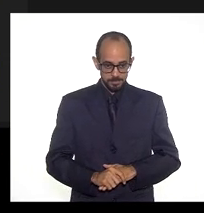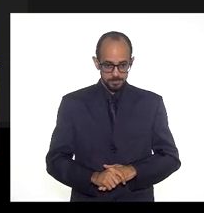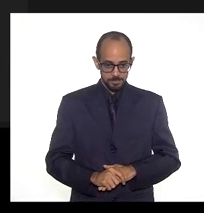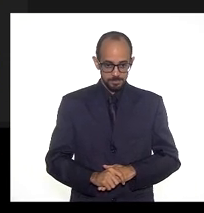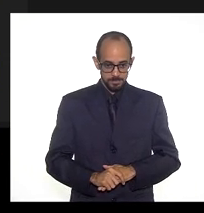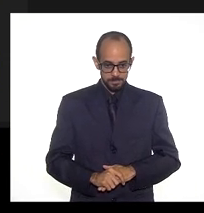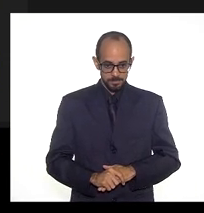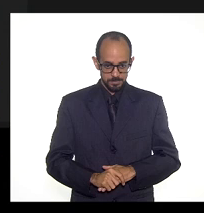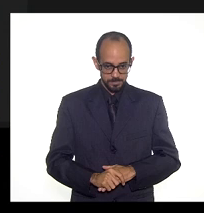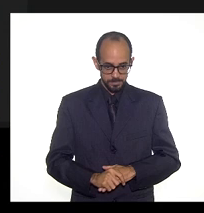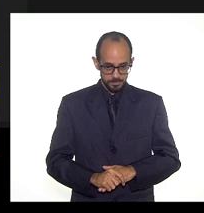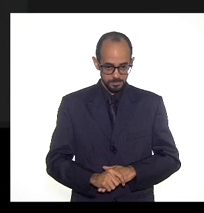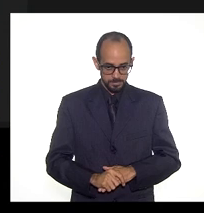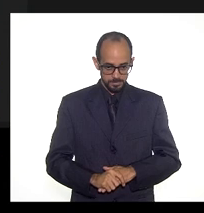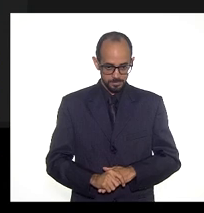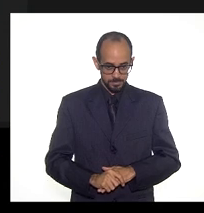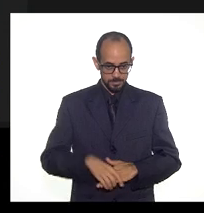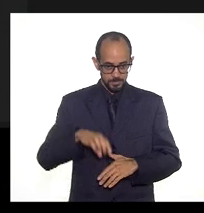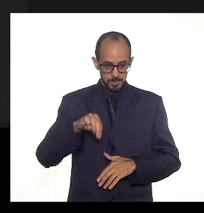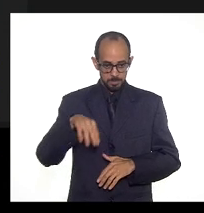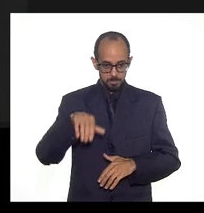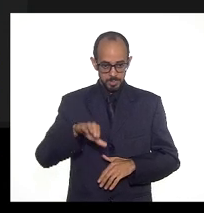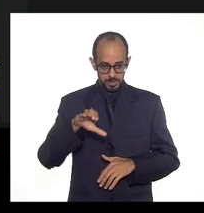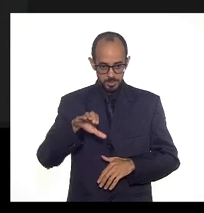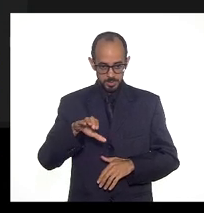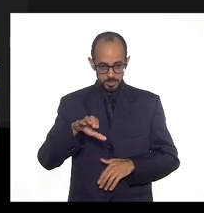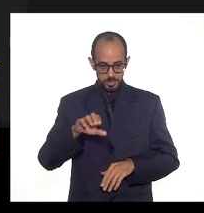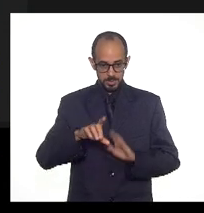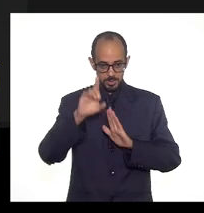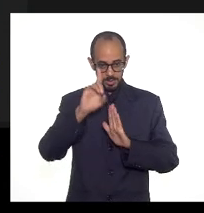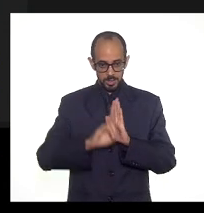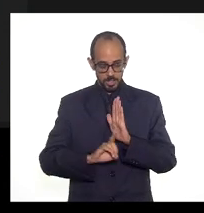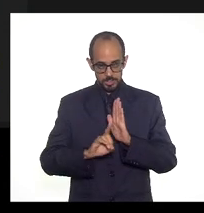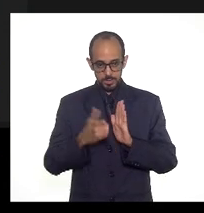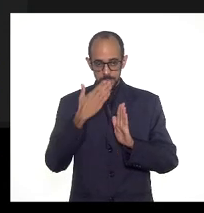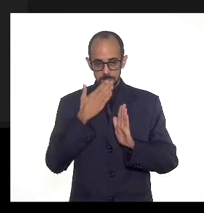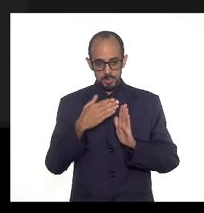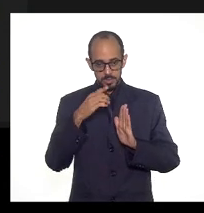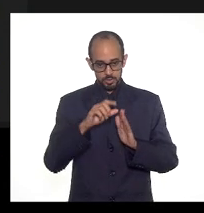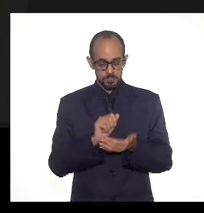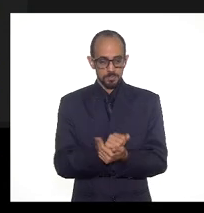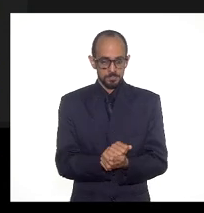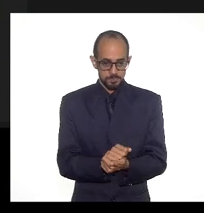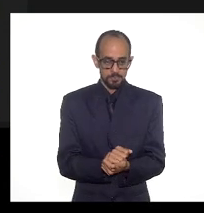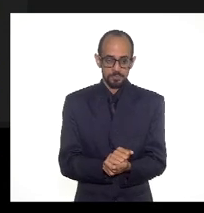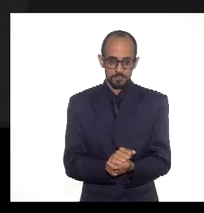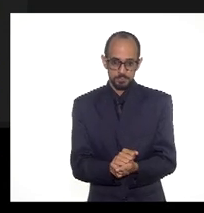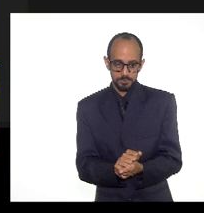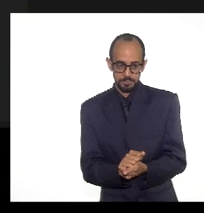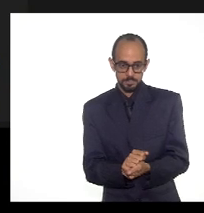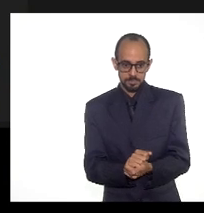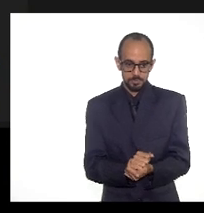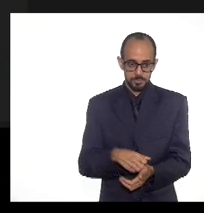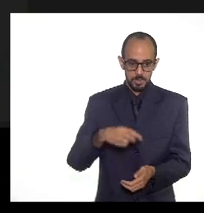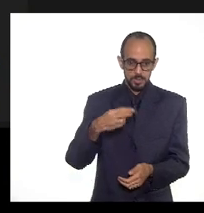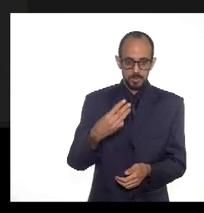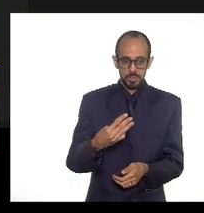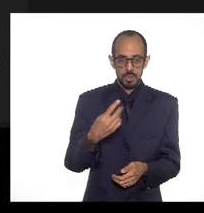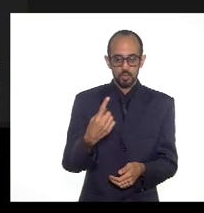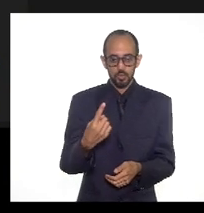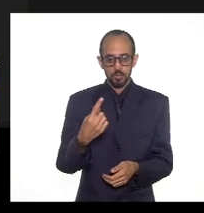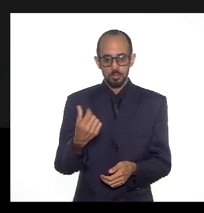Nada mais havendo a tratar, antes de encerrar a declaração de voto do deputado Carlos Mil. Projeto